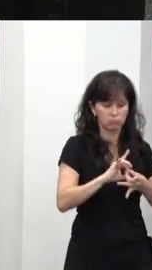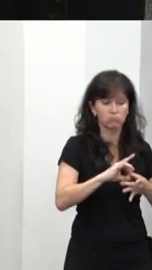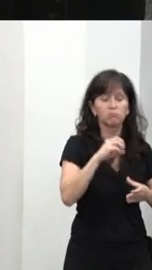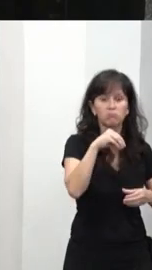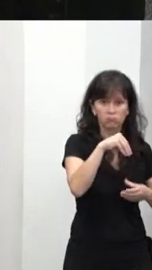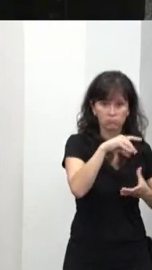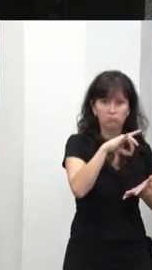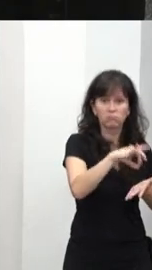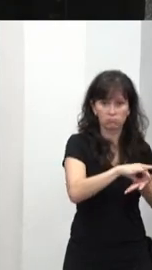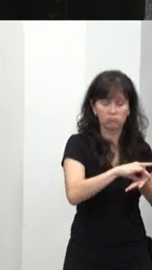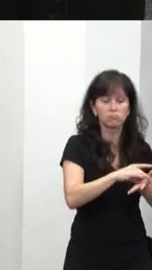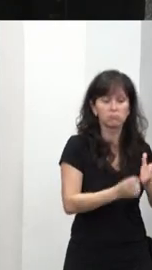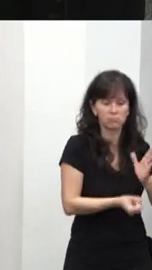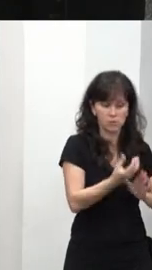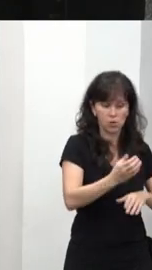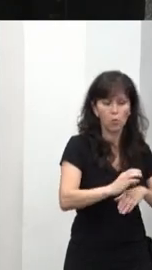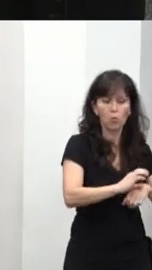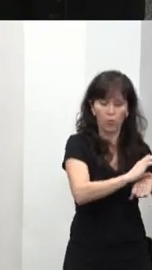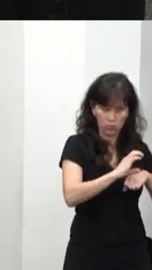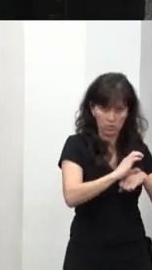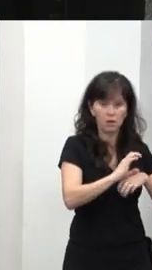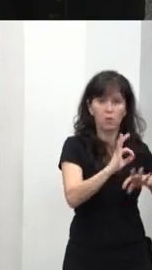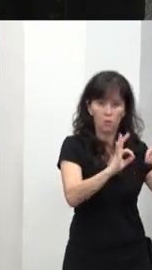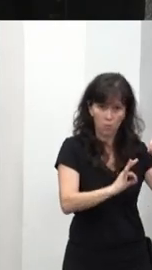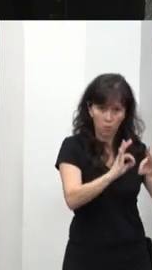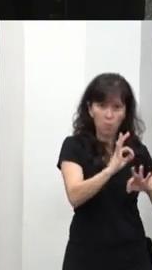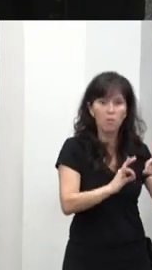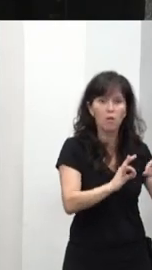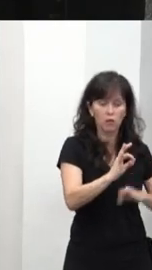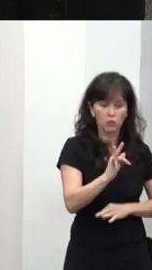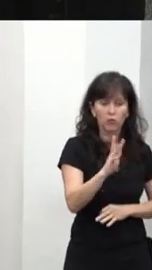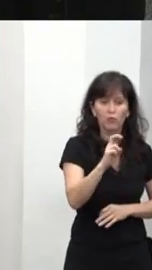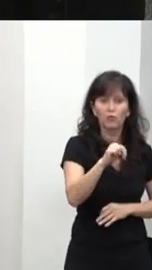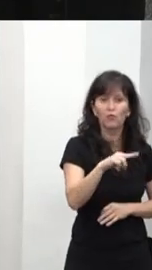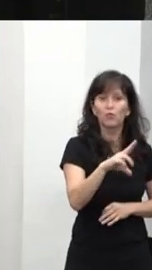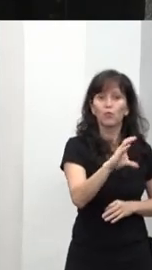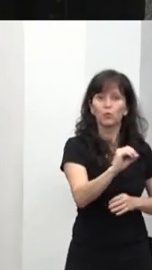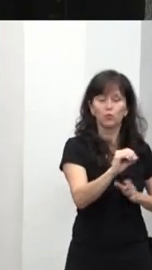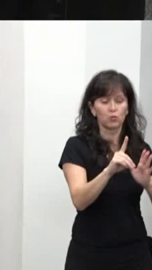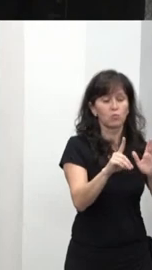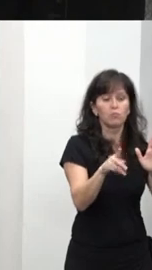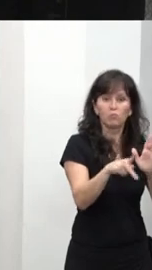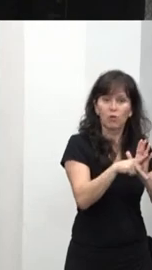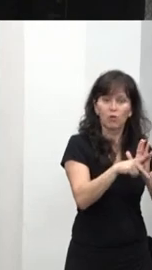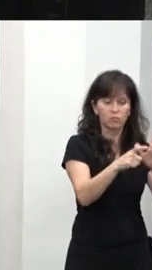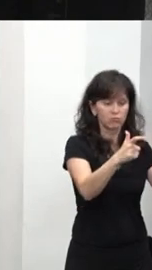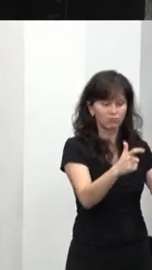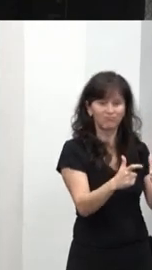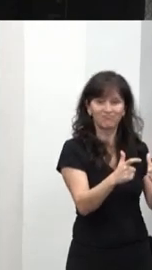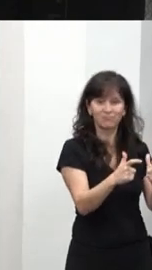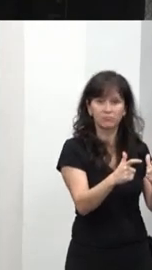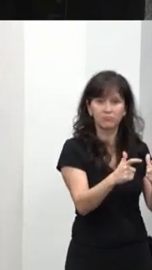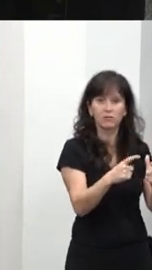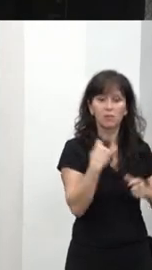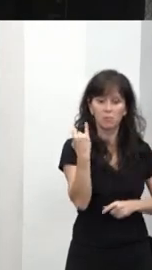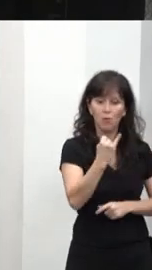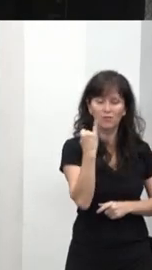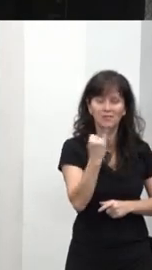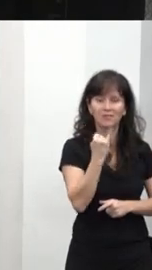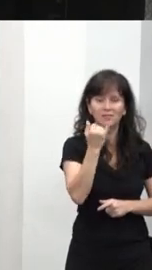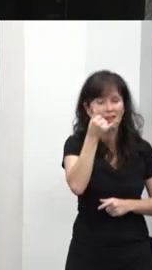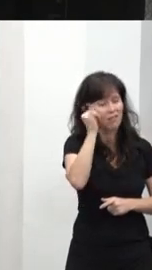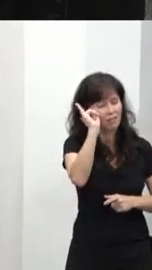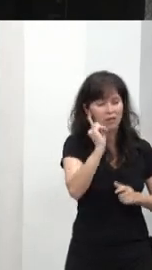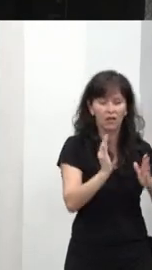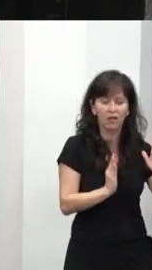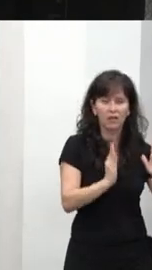do plano e do fundo local para a gente é muito importante entender a cultura acabar com essas sazonalidade Olha tem